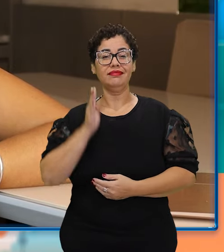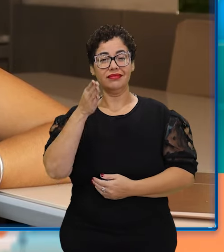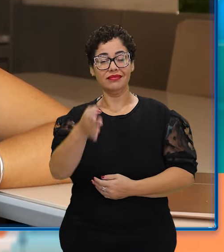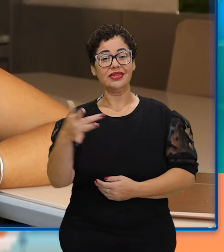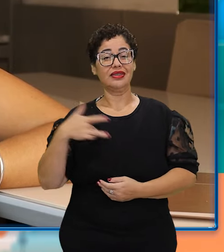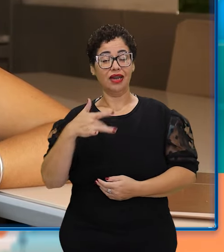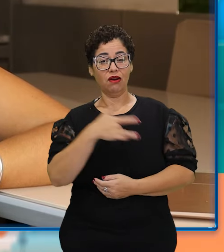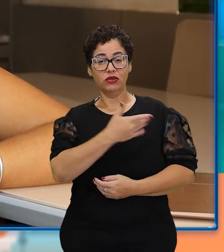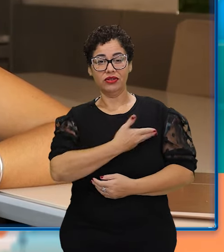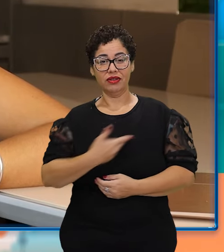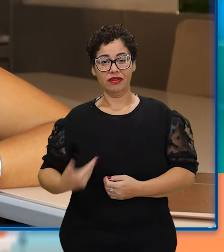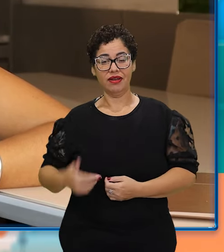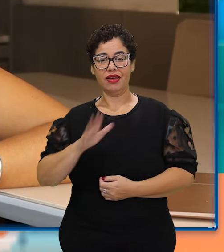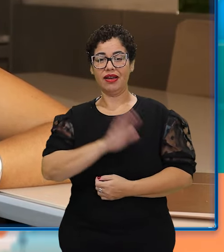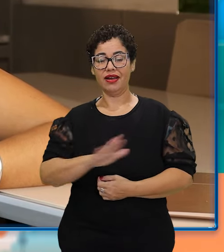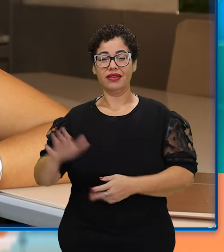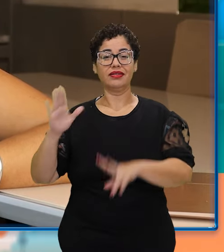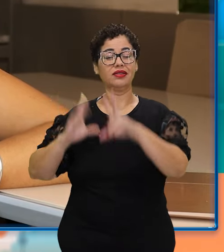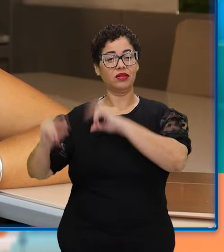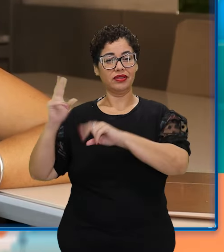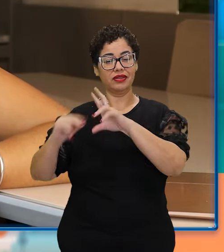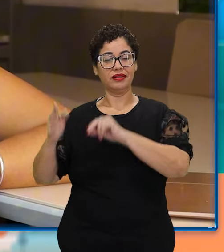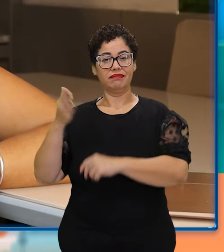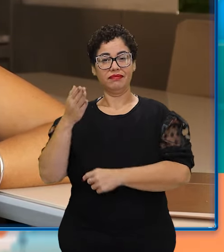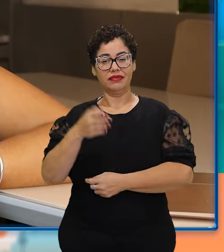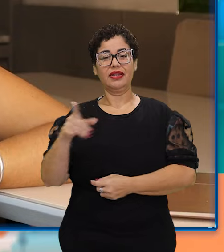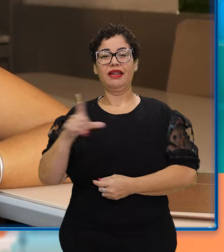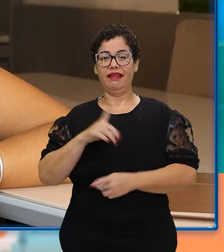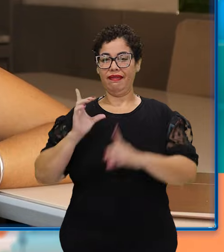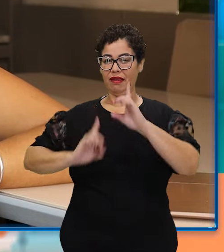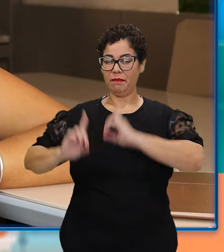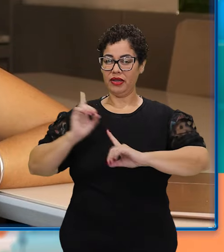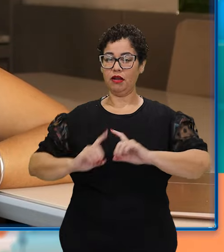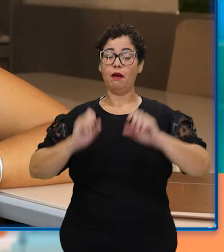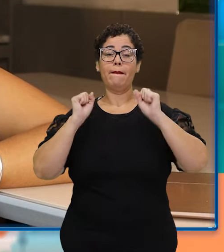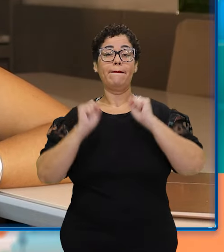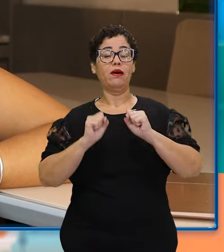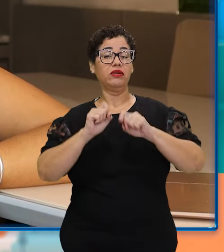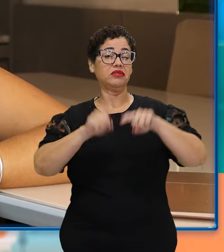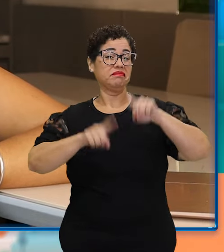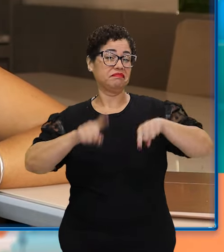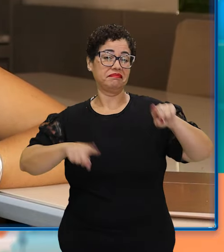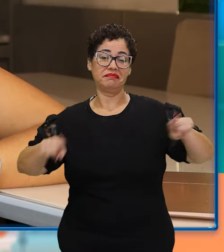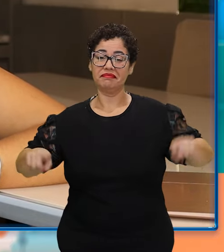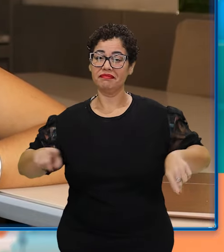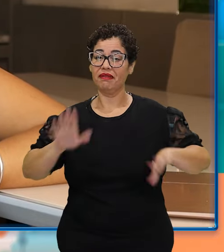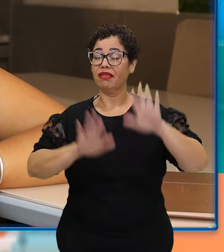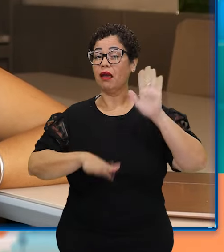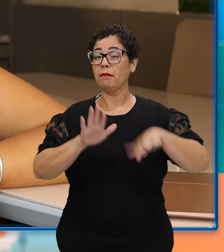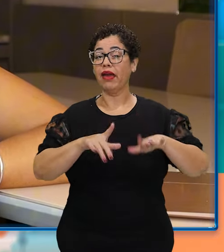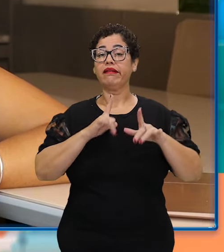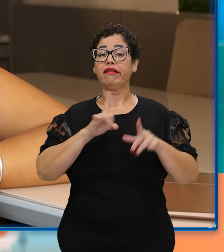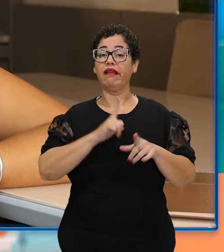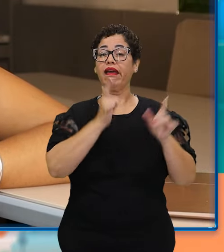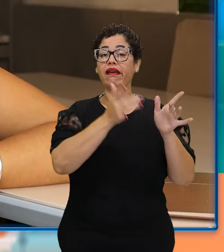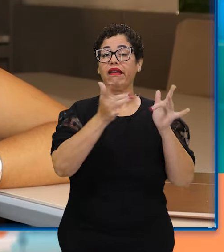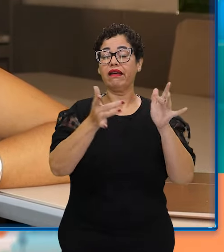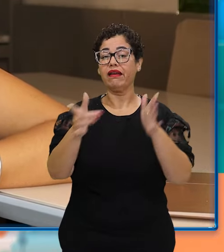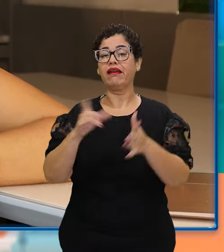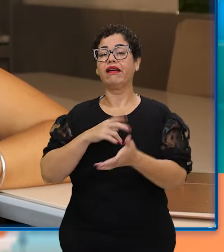rede pública de crianças e adolescentes com depressão, ele pode variar de acordo com a disponibilidade